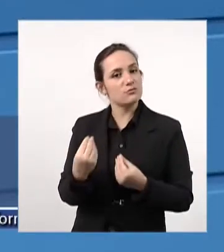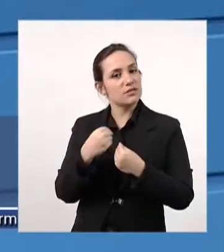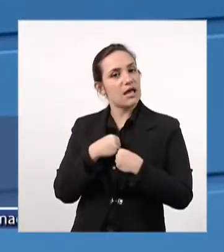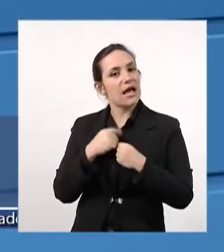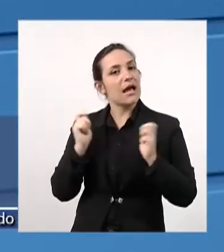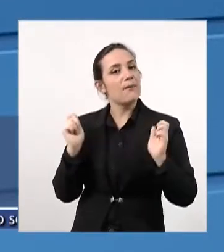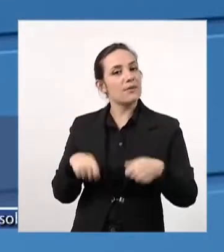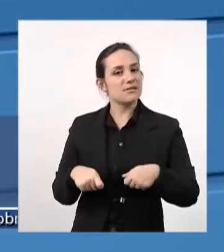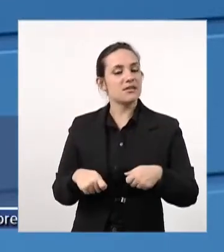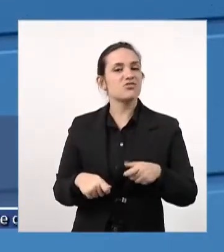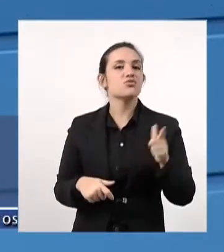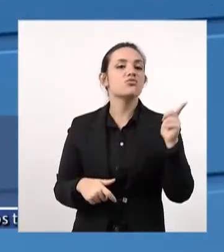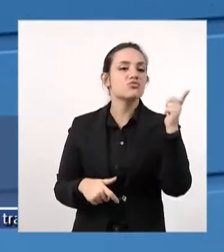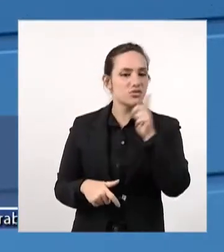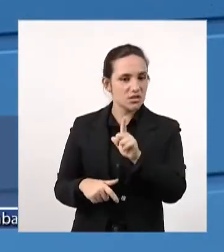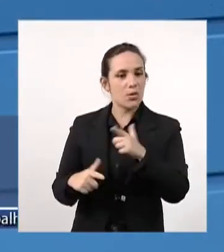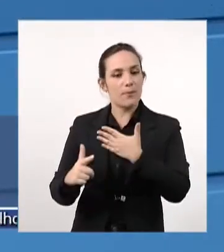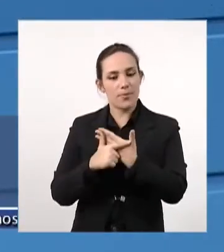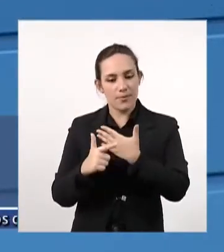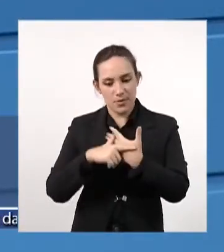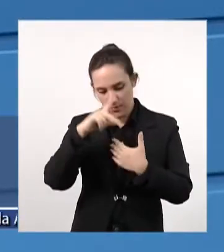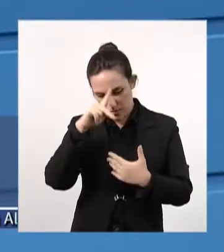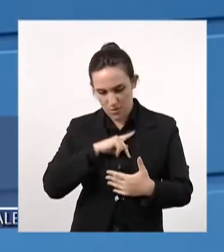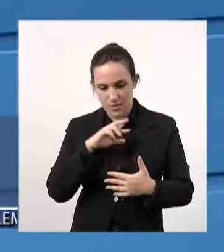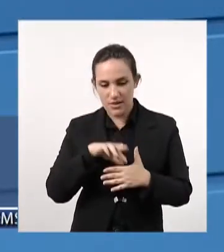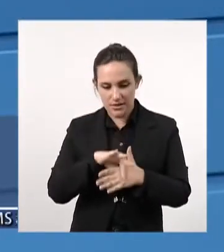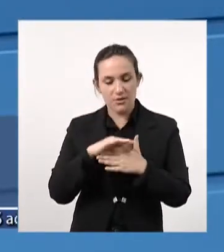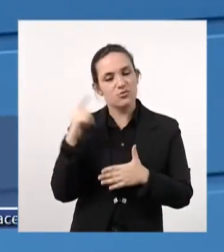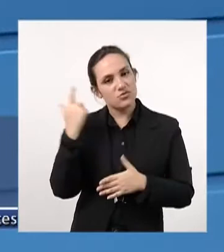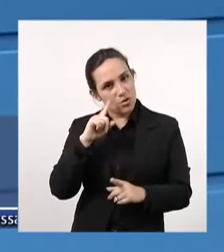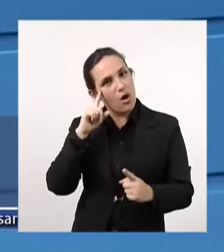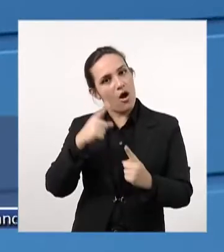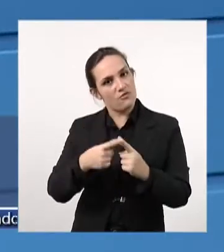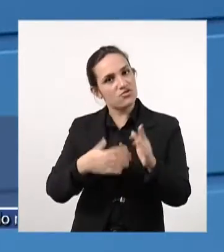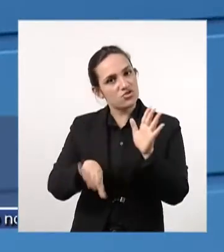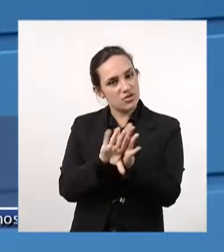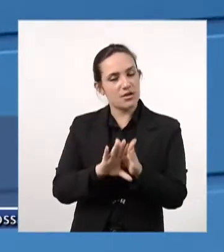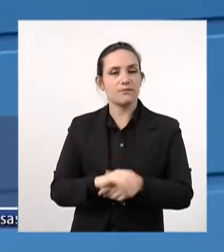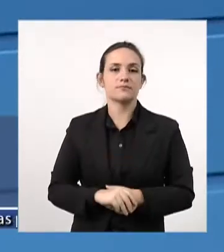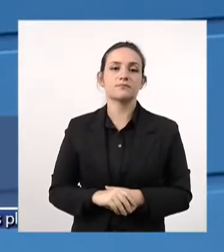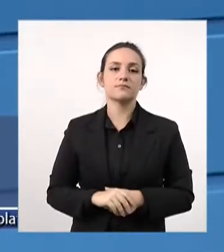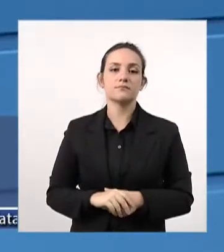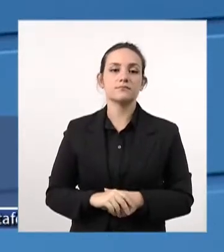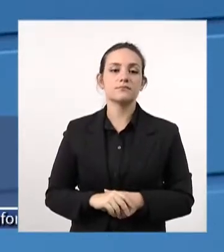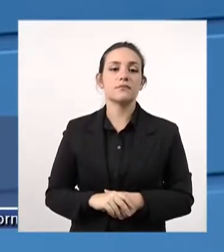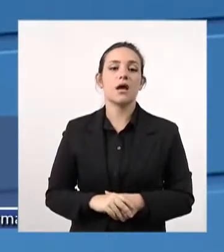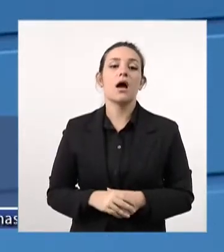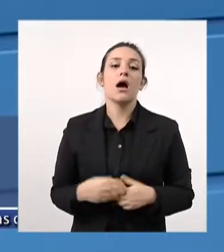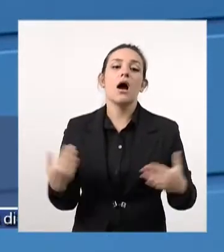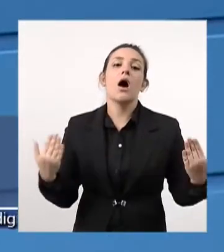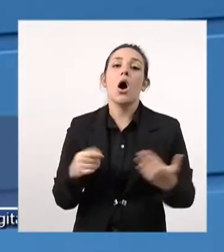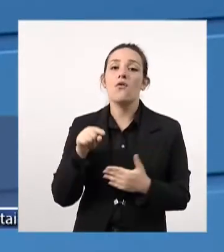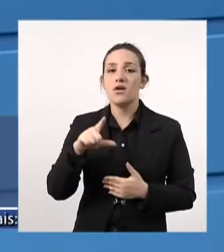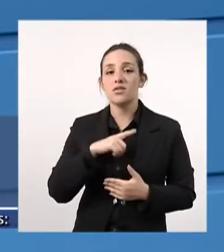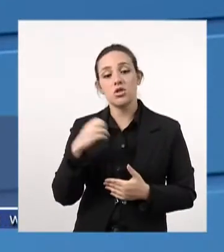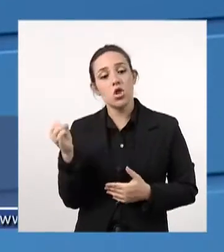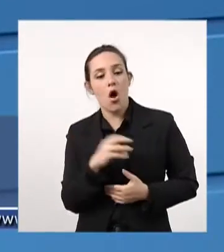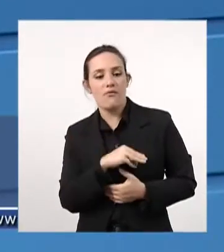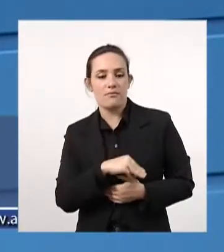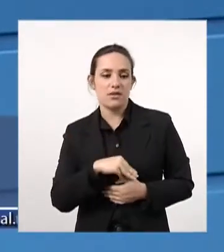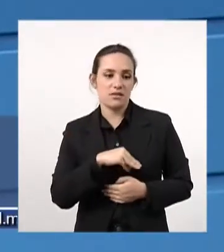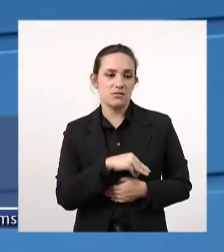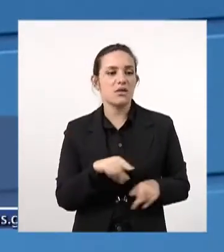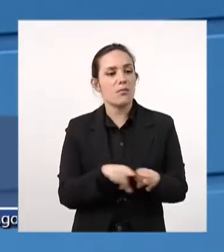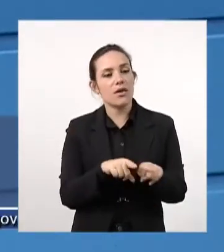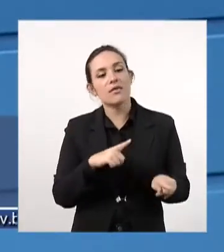nós pudéssemos cumprir com o nosso papel. E agora, nesta nova missão que Vossa Excelência tem, e